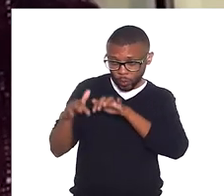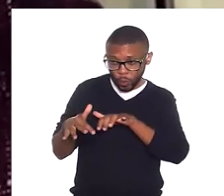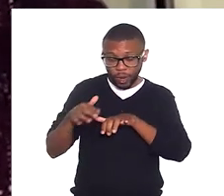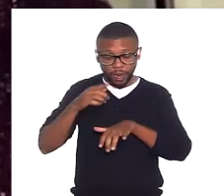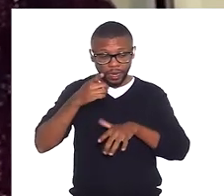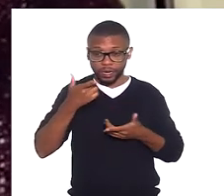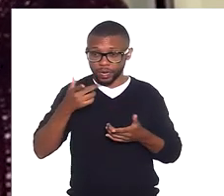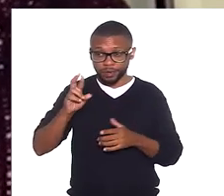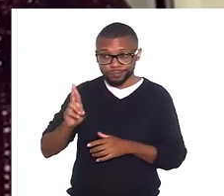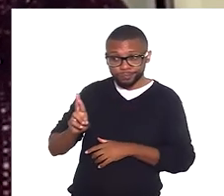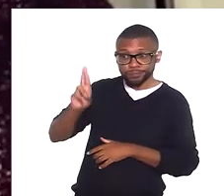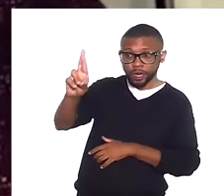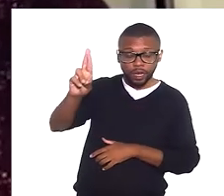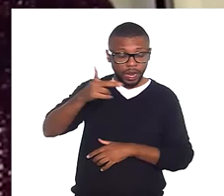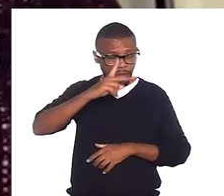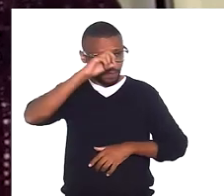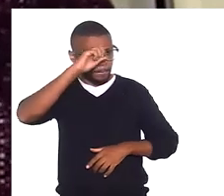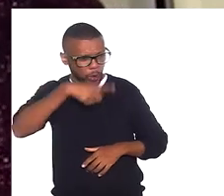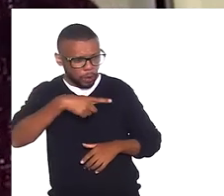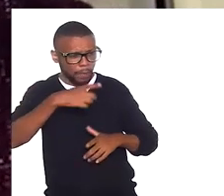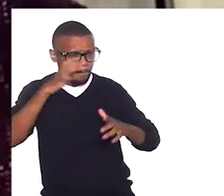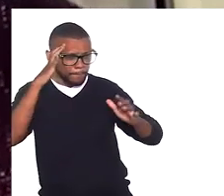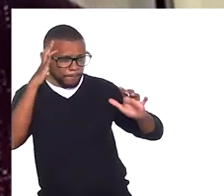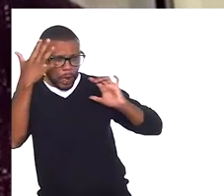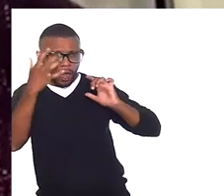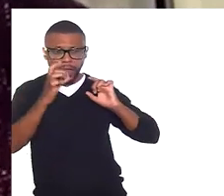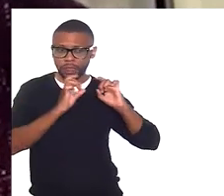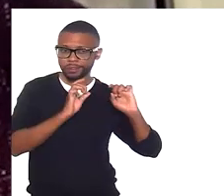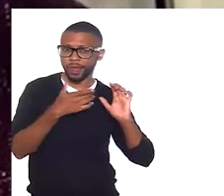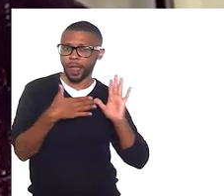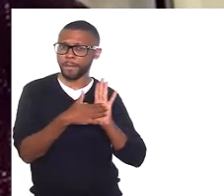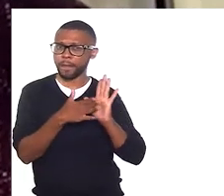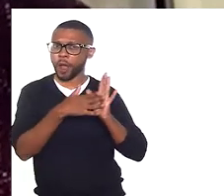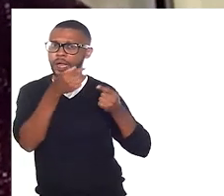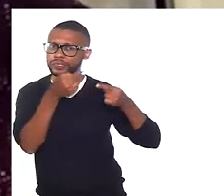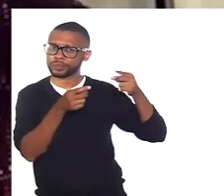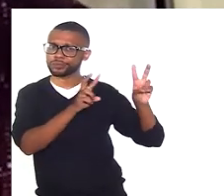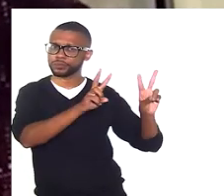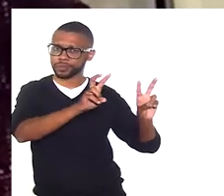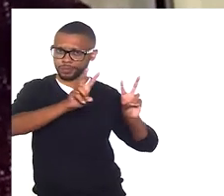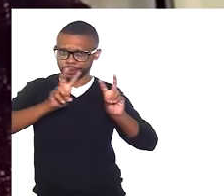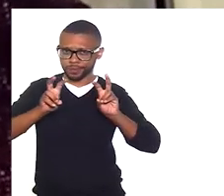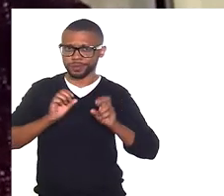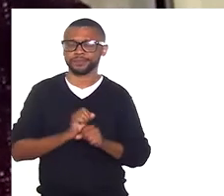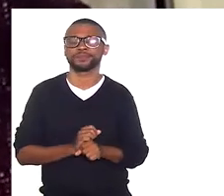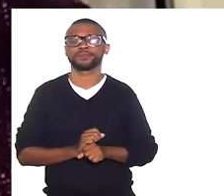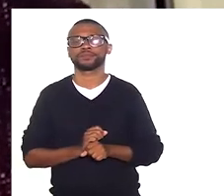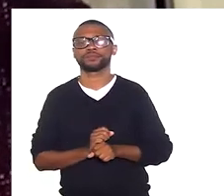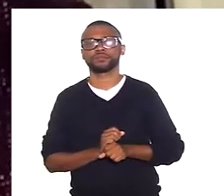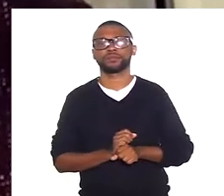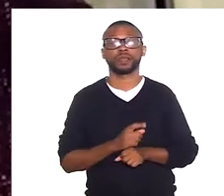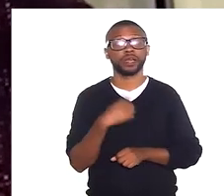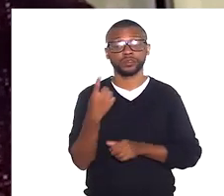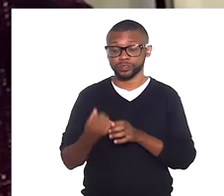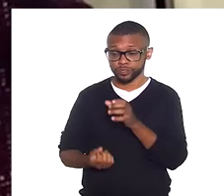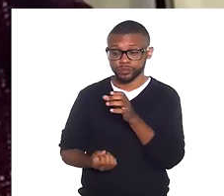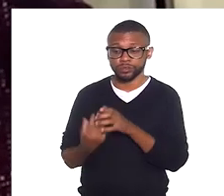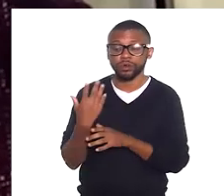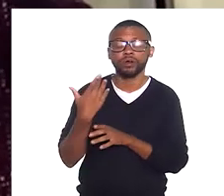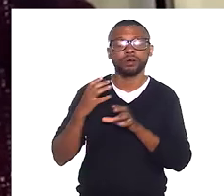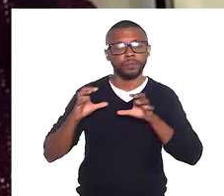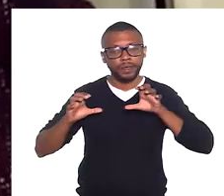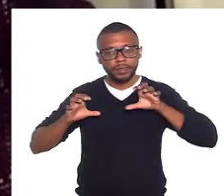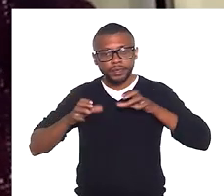era o pauteiro, ele mandava na agência de notícias, literalmente, ele definia as pautas. E a gente formava aquela equipe